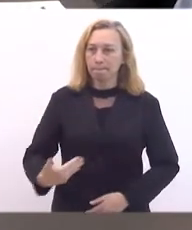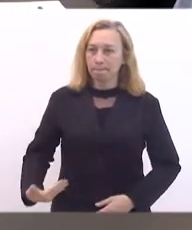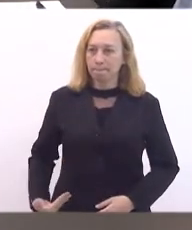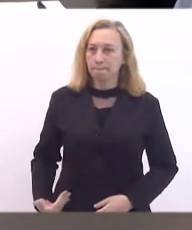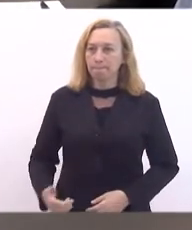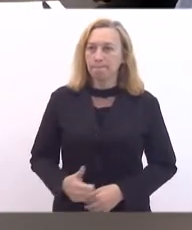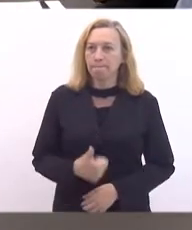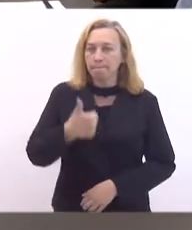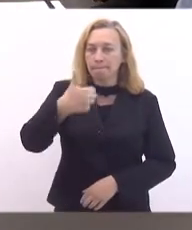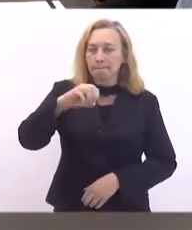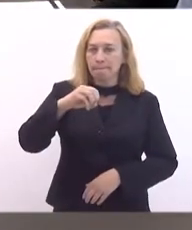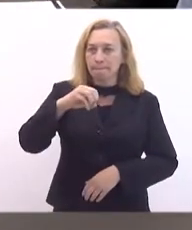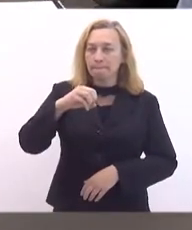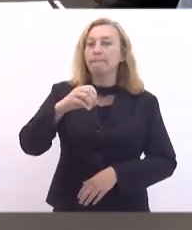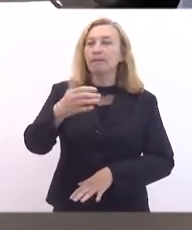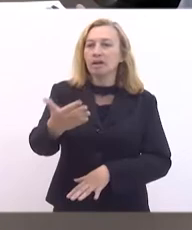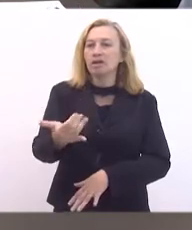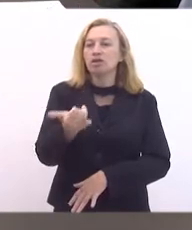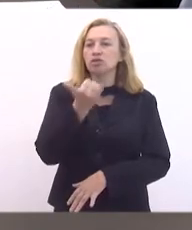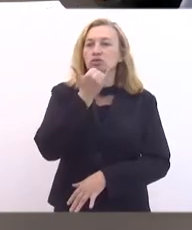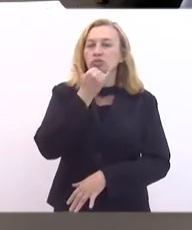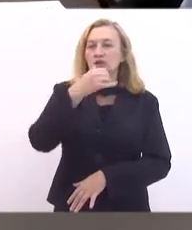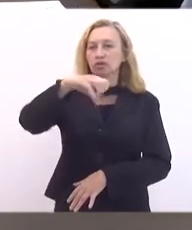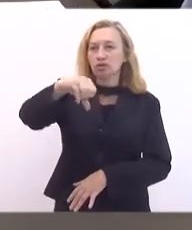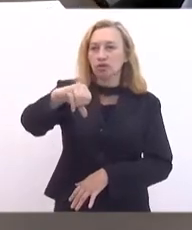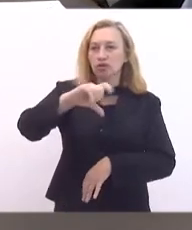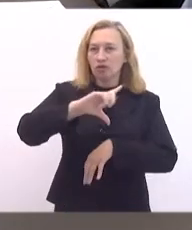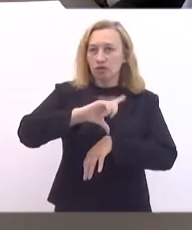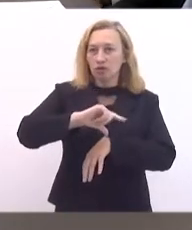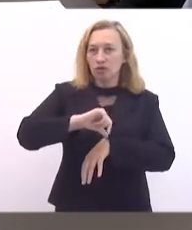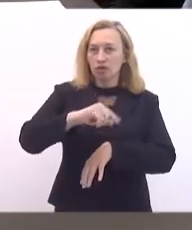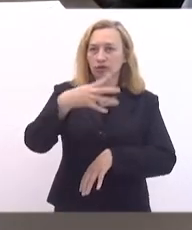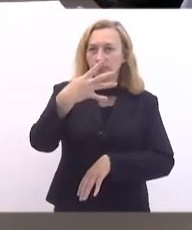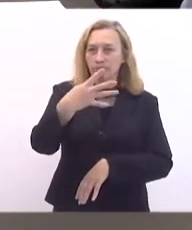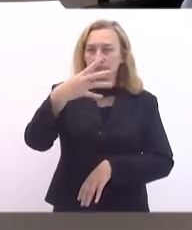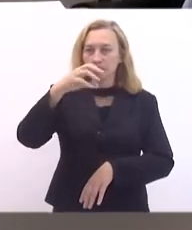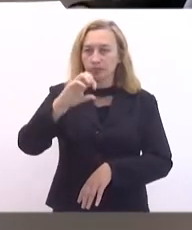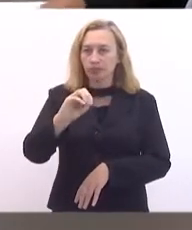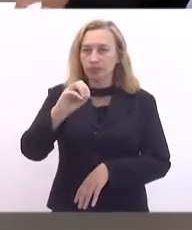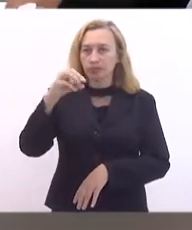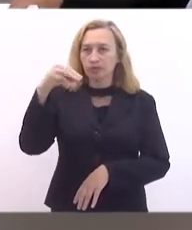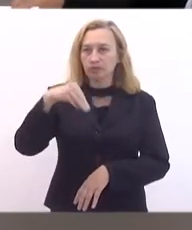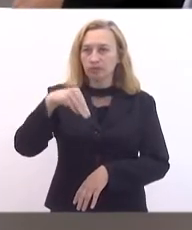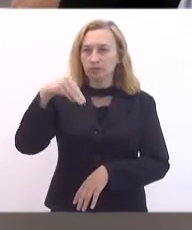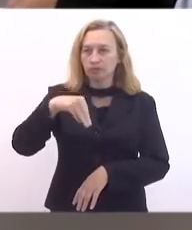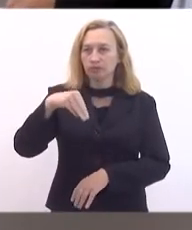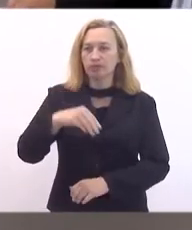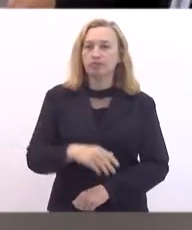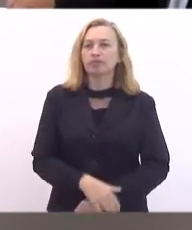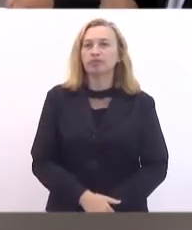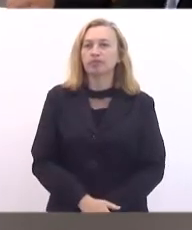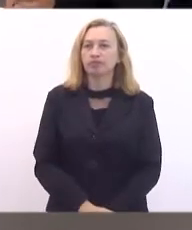e as 10 horas as 9:40 e